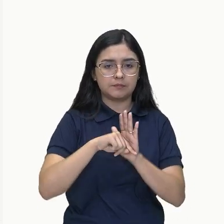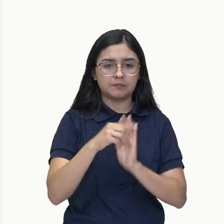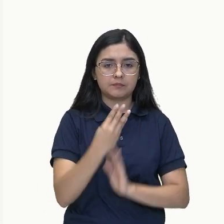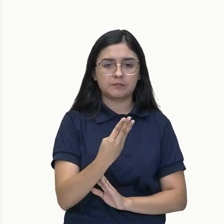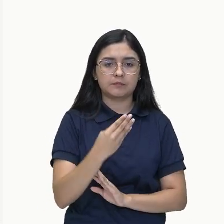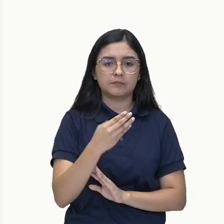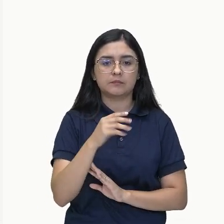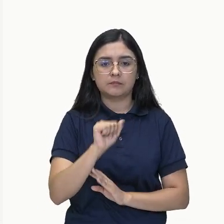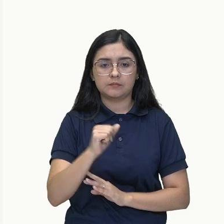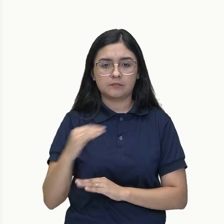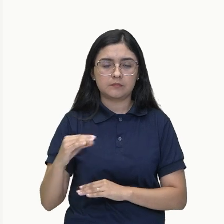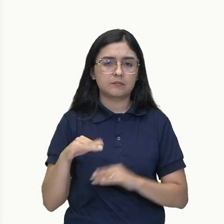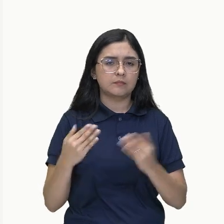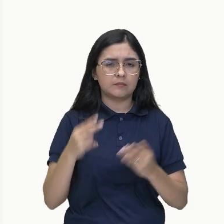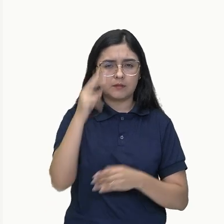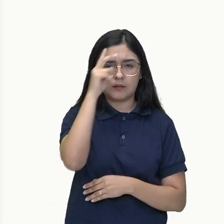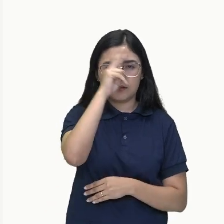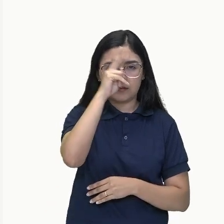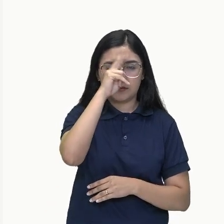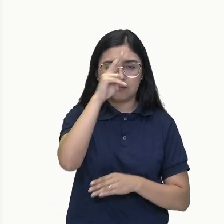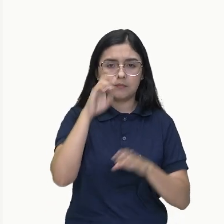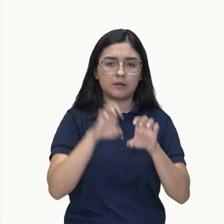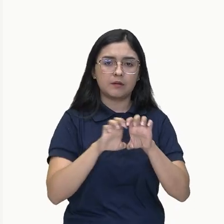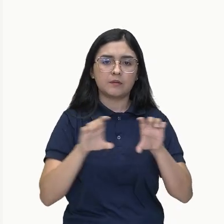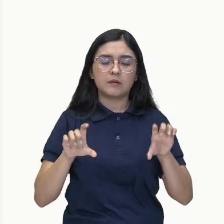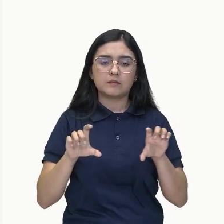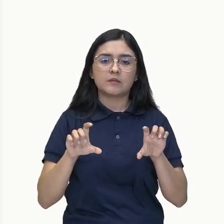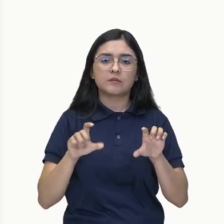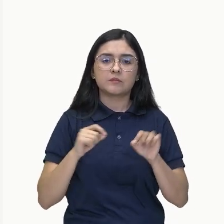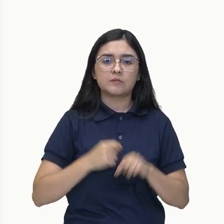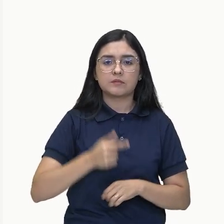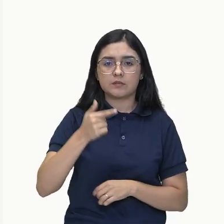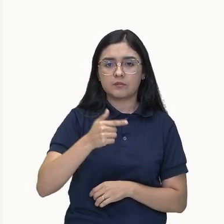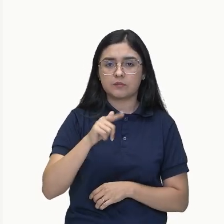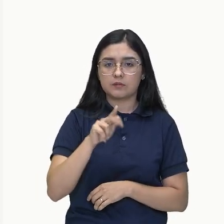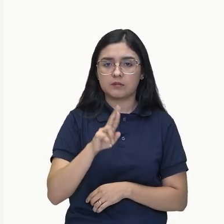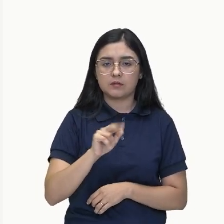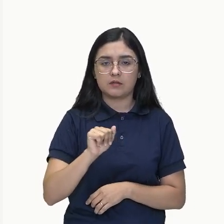lá da equação do segundo grau, quando a gente vai